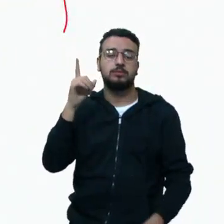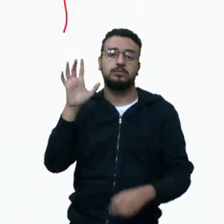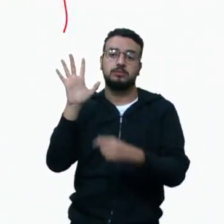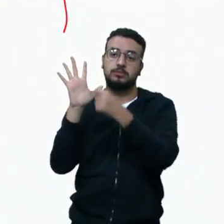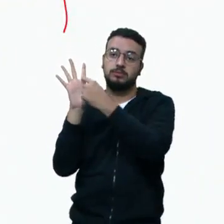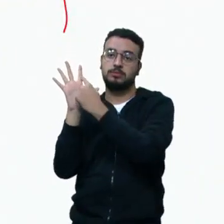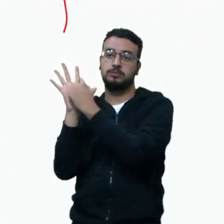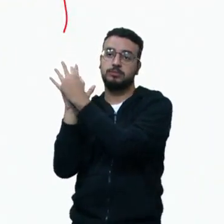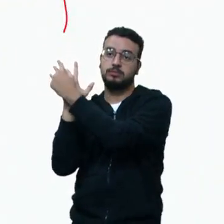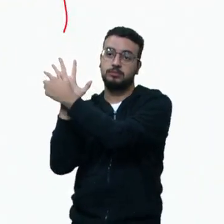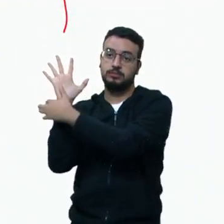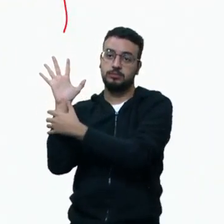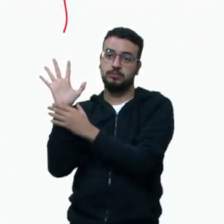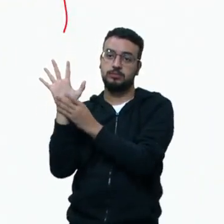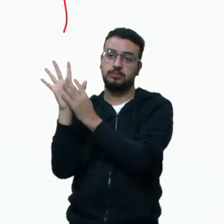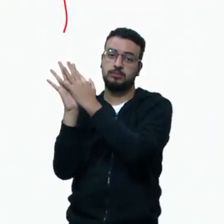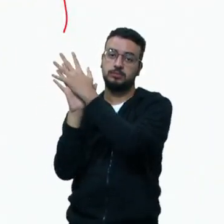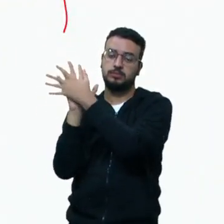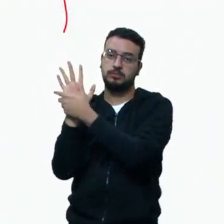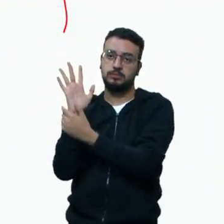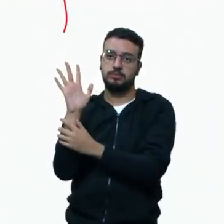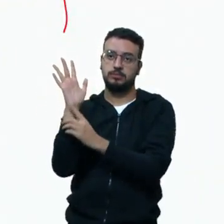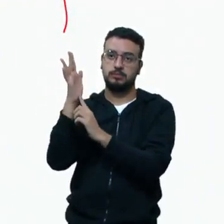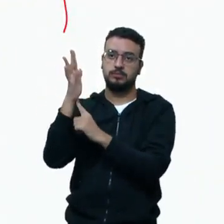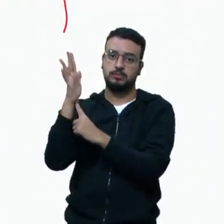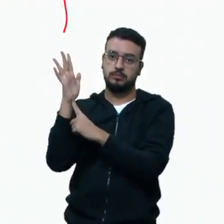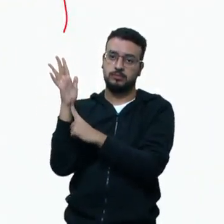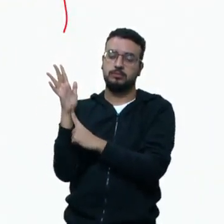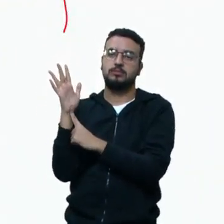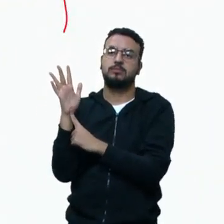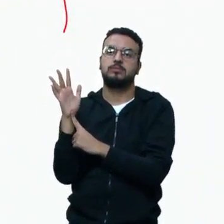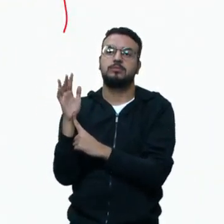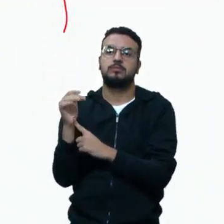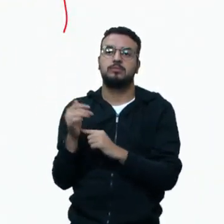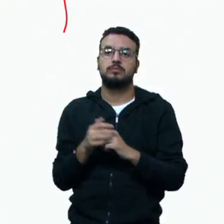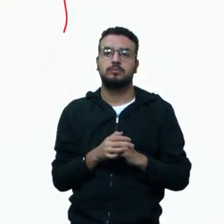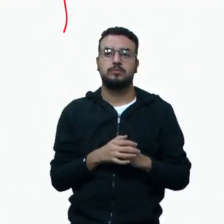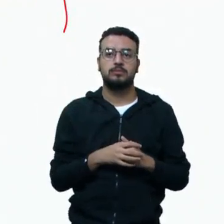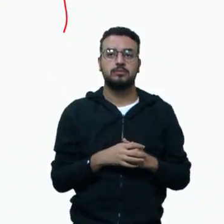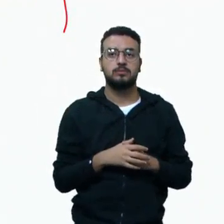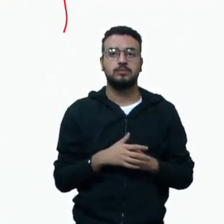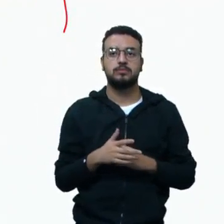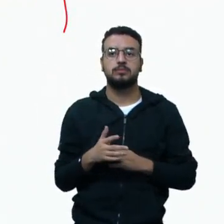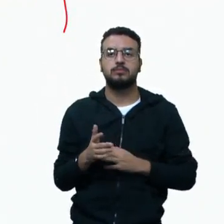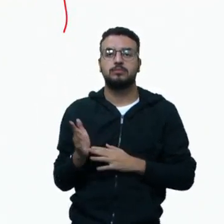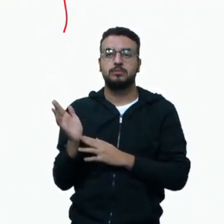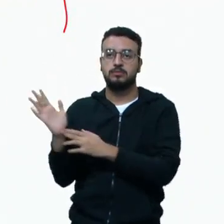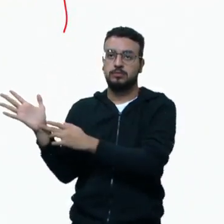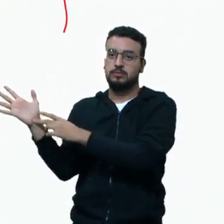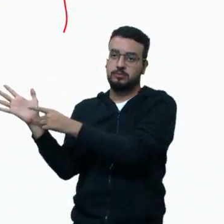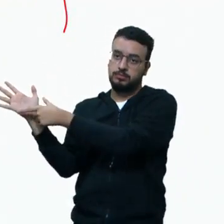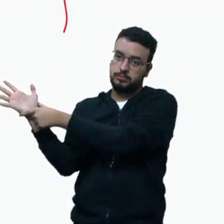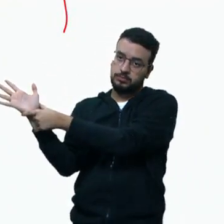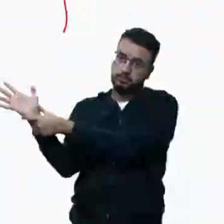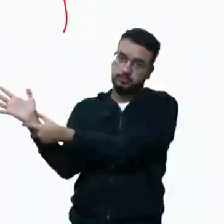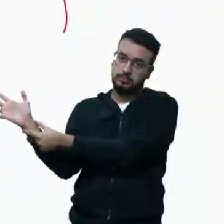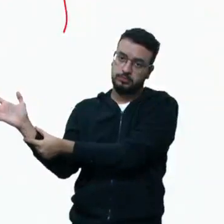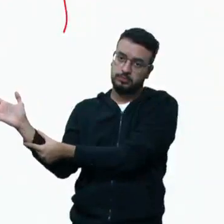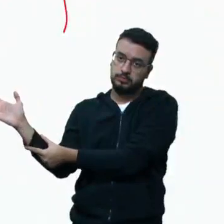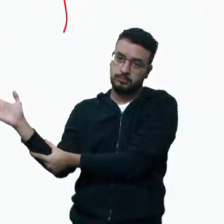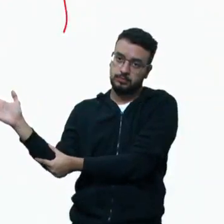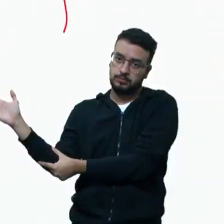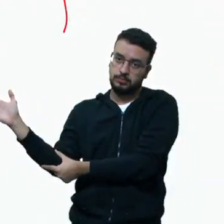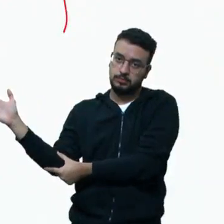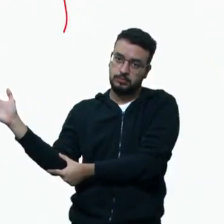que reúne informações que uma célula normal reúne. Eu tenho o axônio e os dendritos. O axônio, ele é